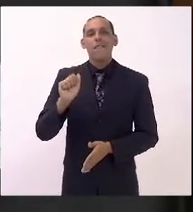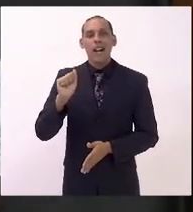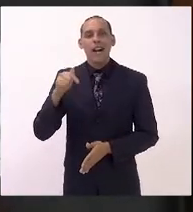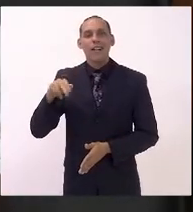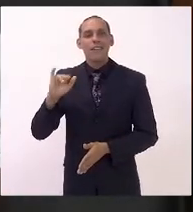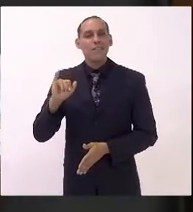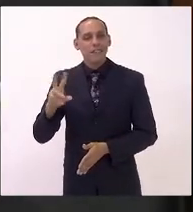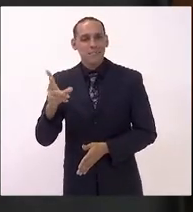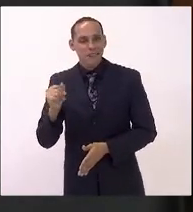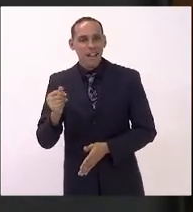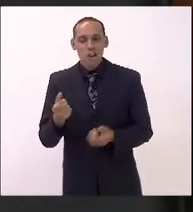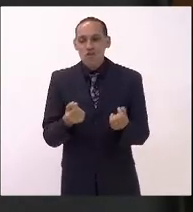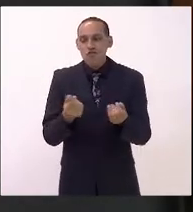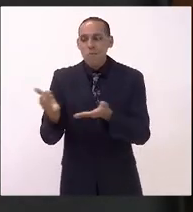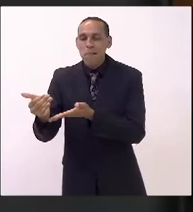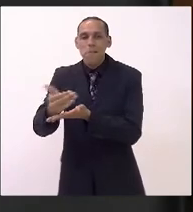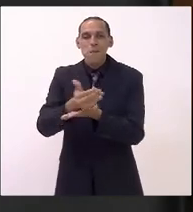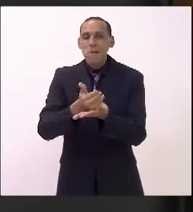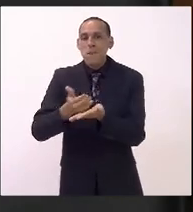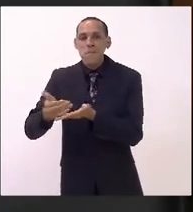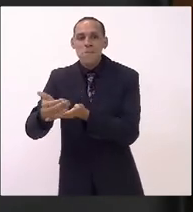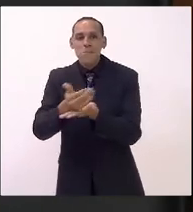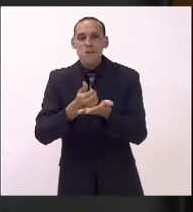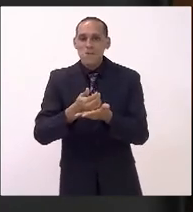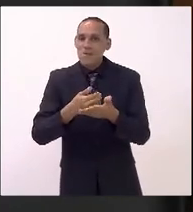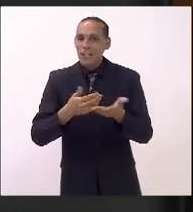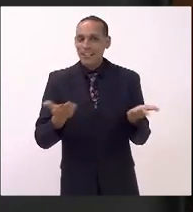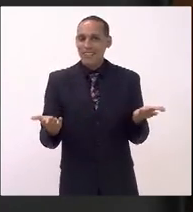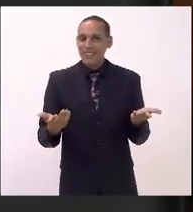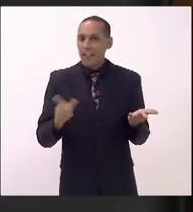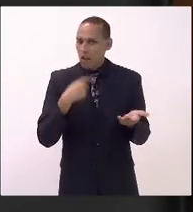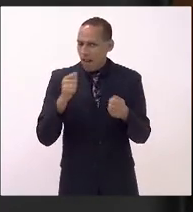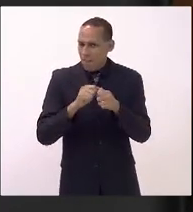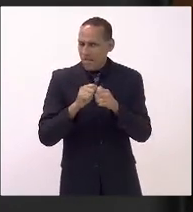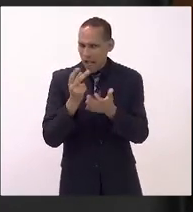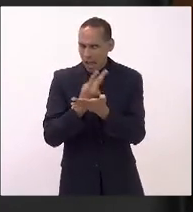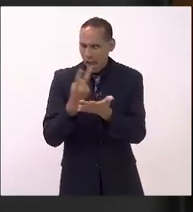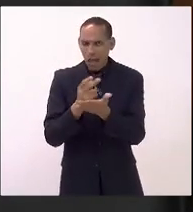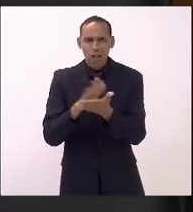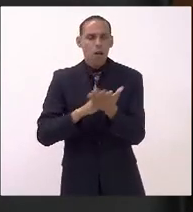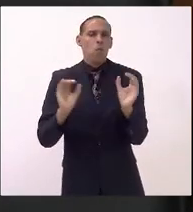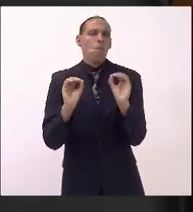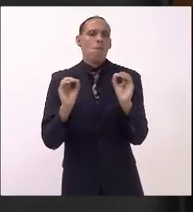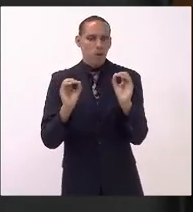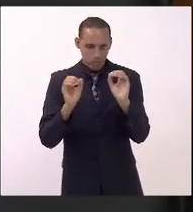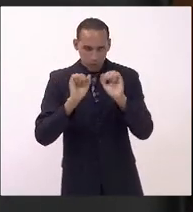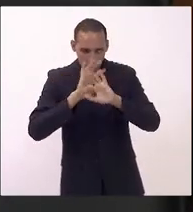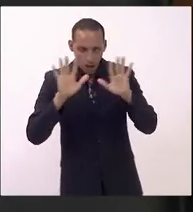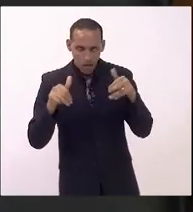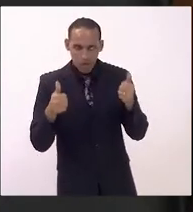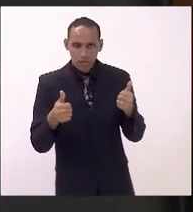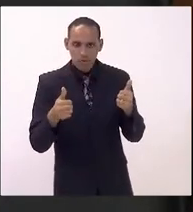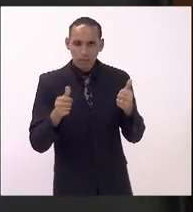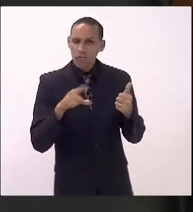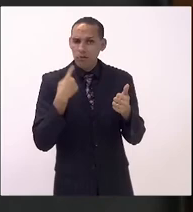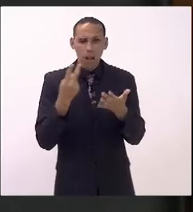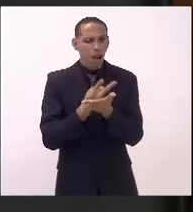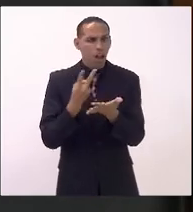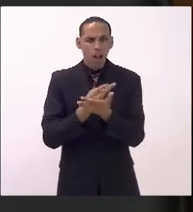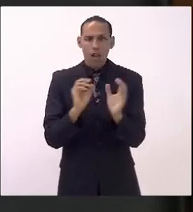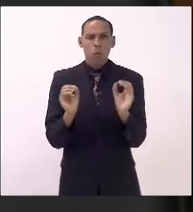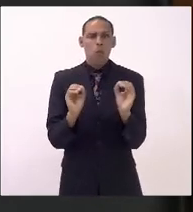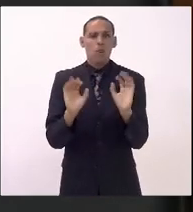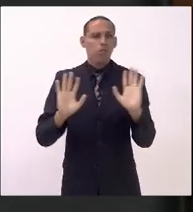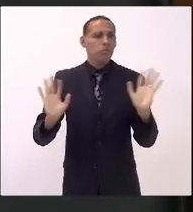contribuir. Então, não estamos fazendo nada errado. Está claro para todo mundo o que eu estou querendo dizer? Não estamos fazendo nada